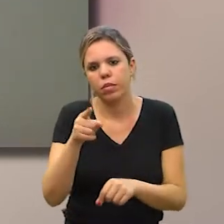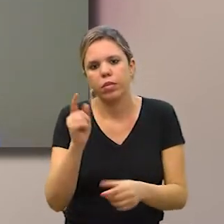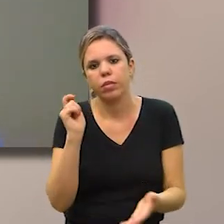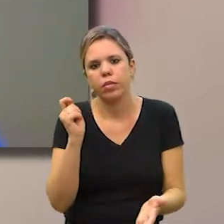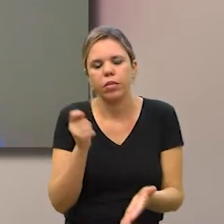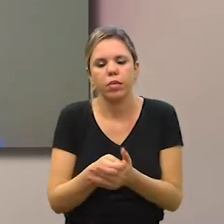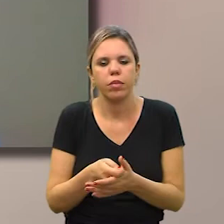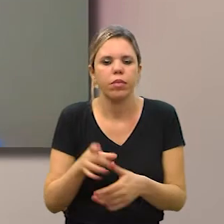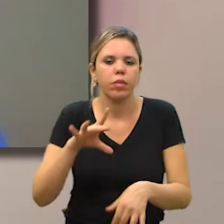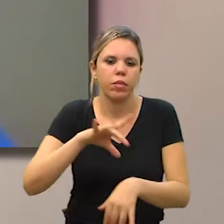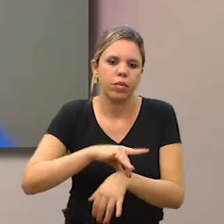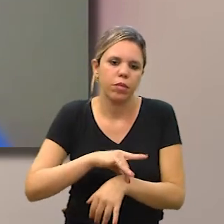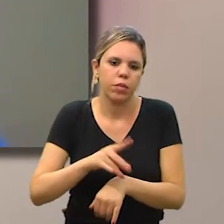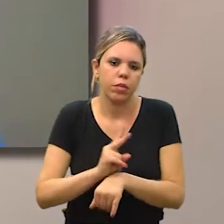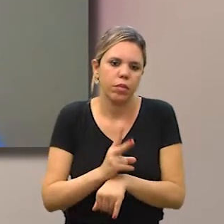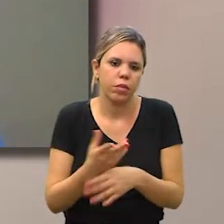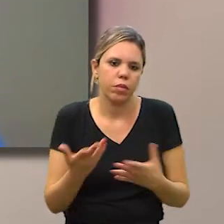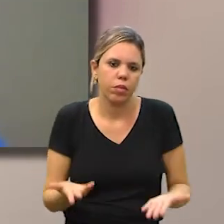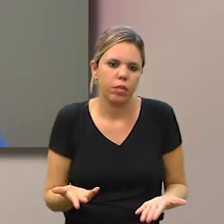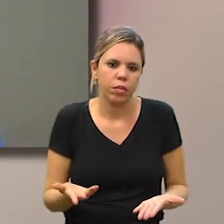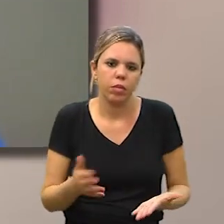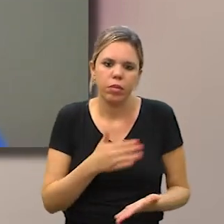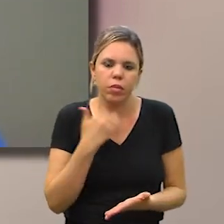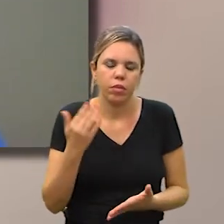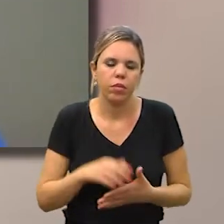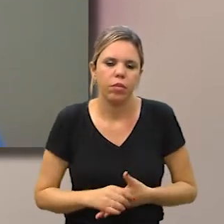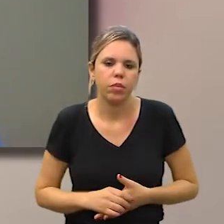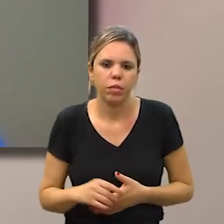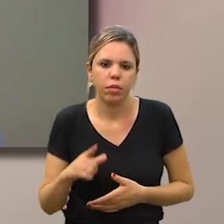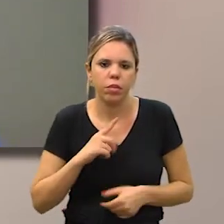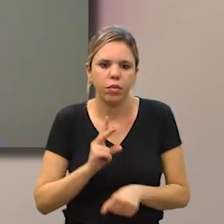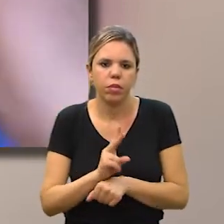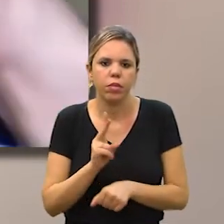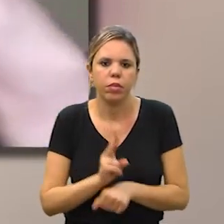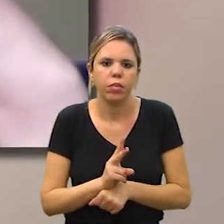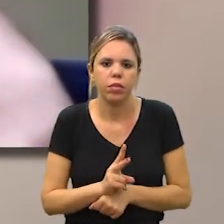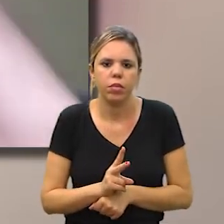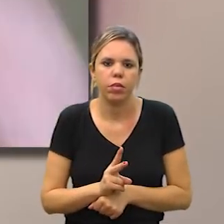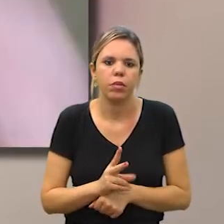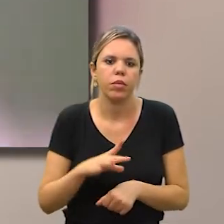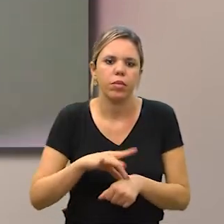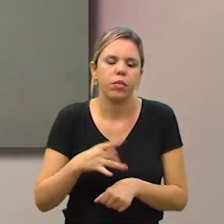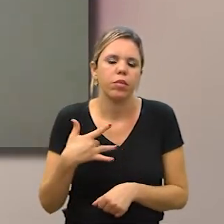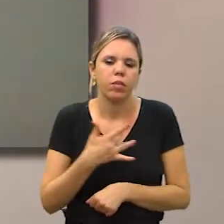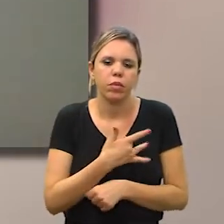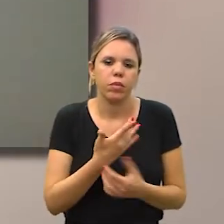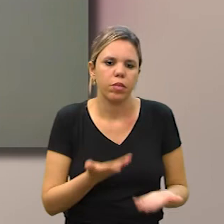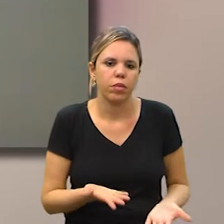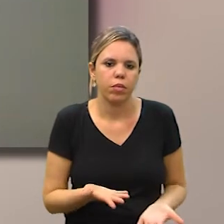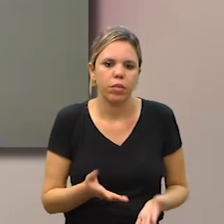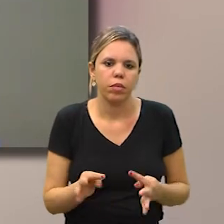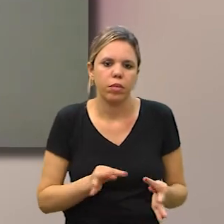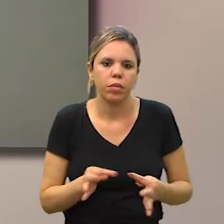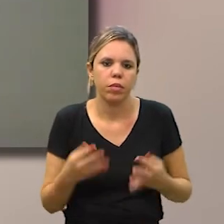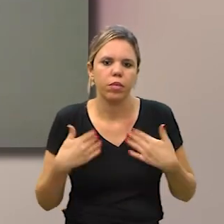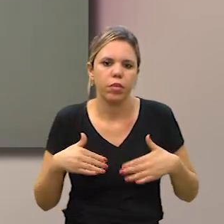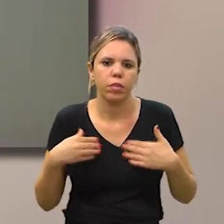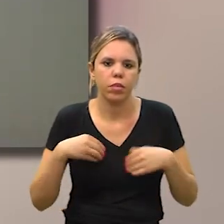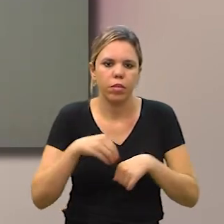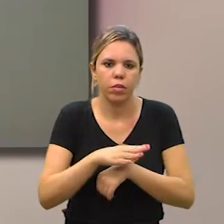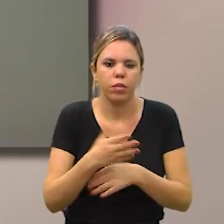você não paga um seguro para de morte para ter proteção ou Seguros saúde não é planta tá